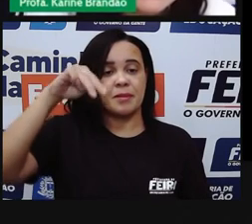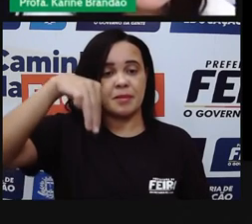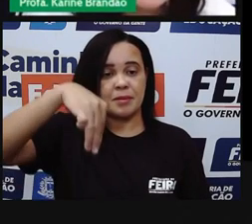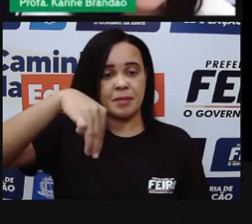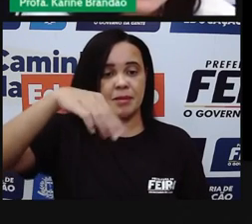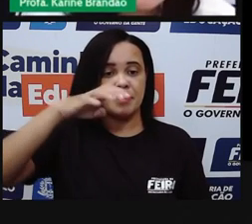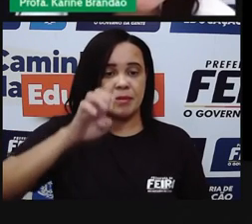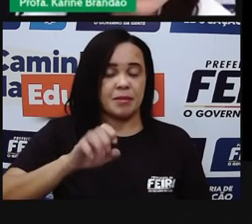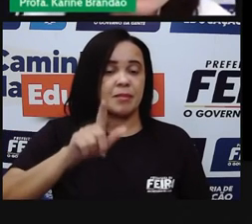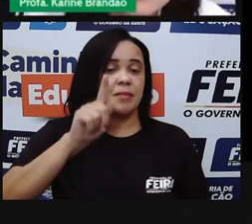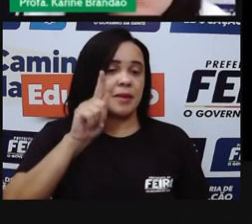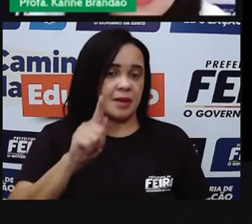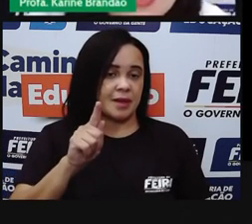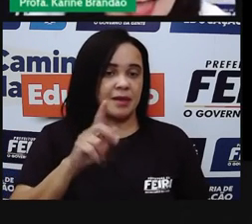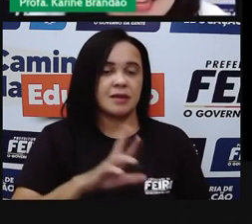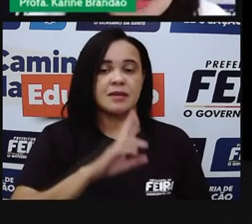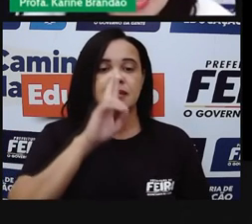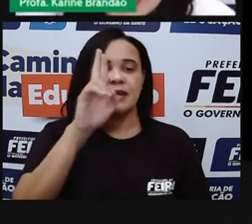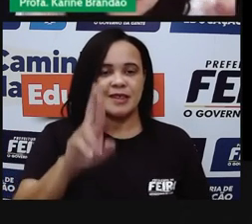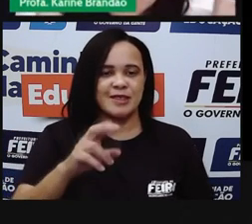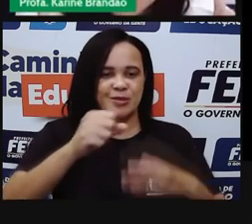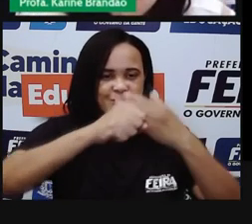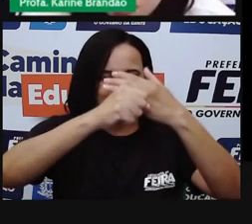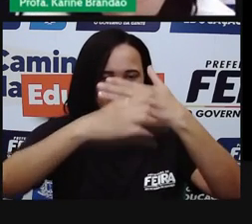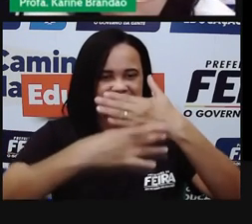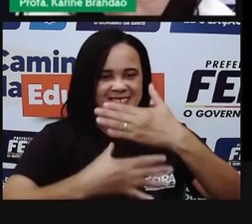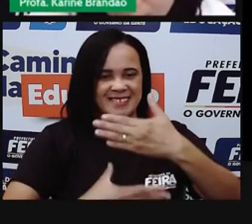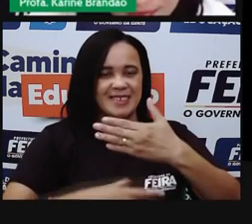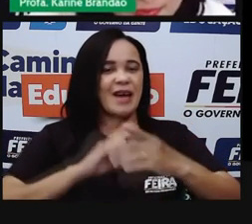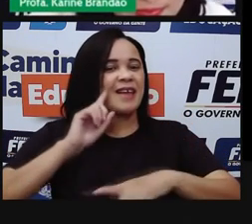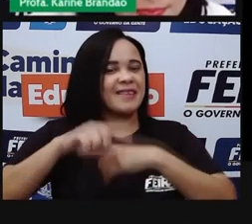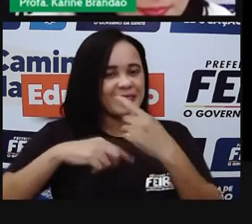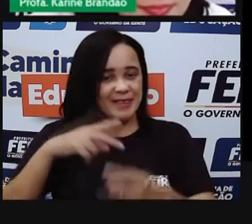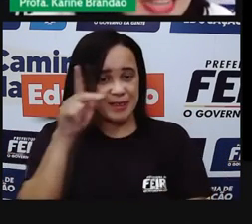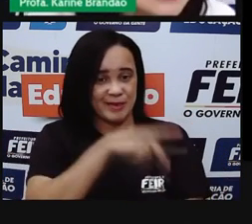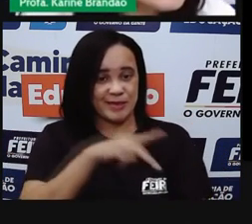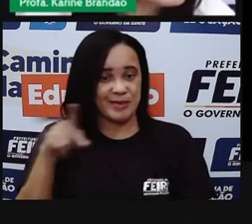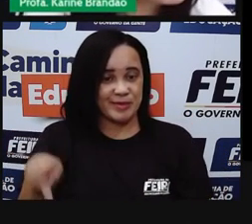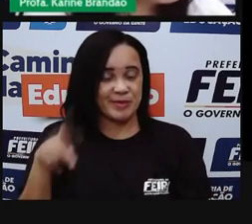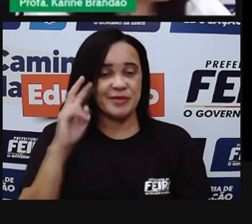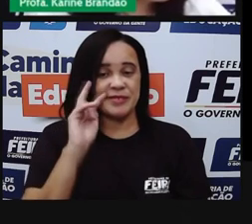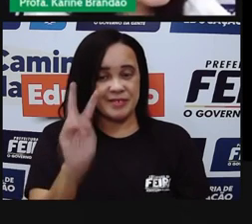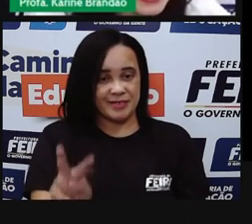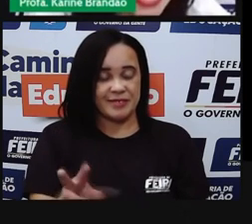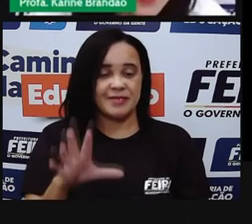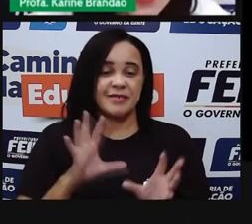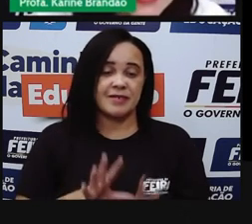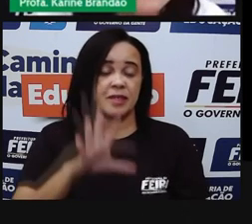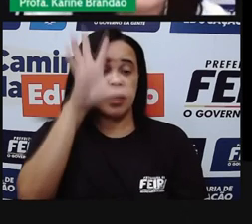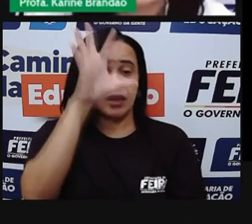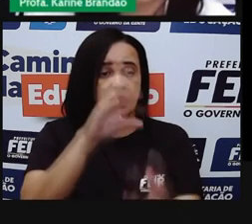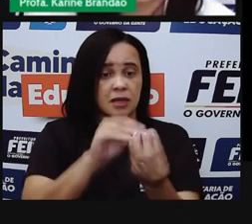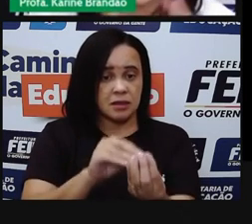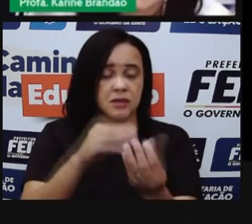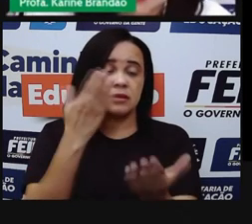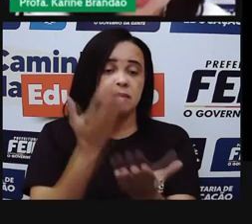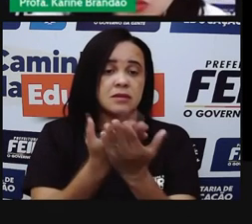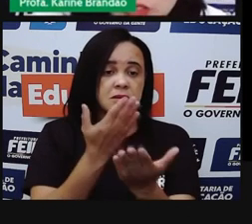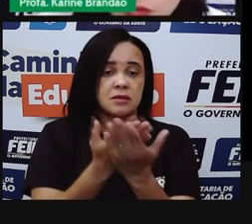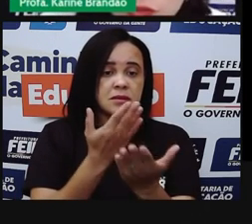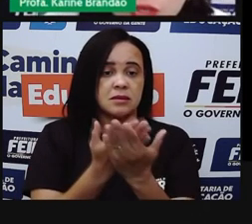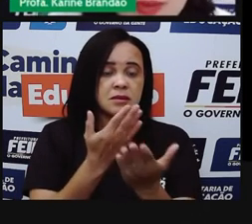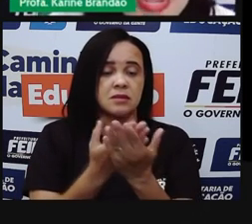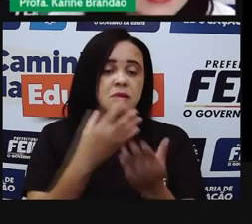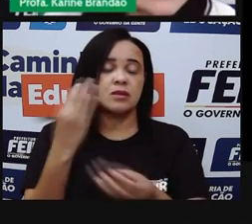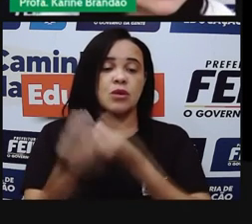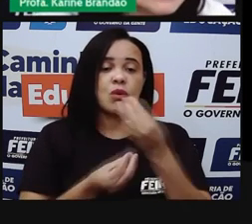respondam, né, pelos comentários, tá? Depois eu vou ver. Resumindo a nossa aula e finalizando esse